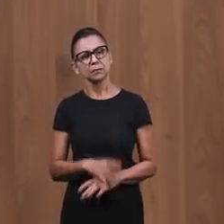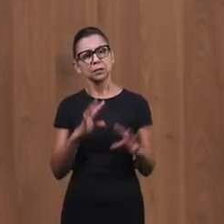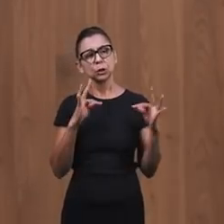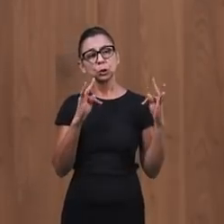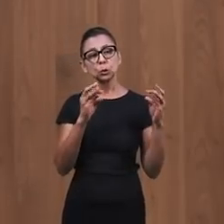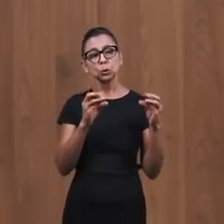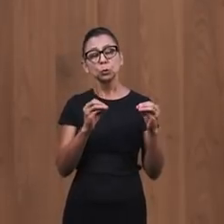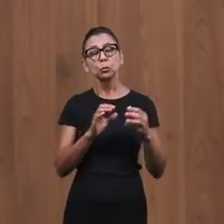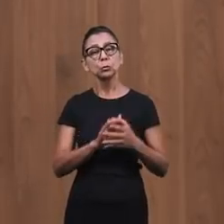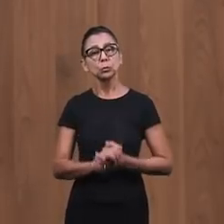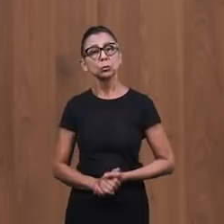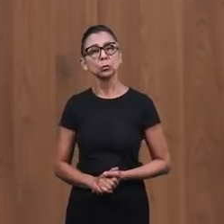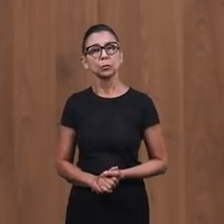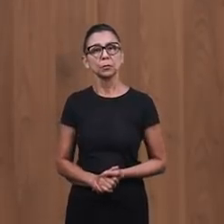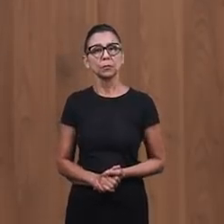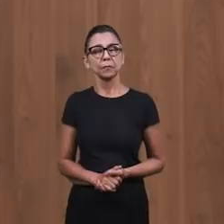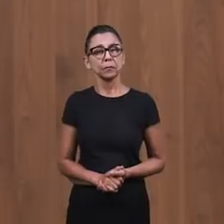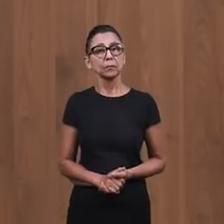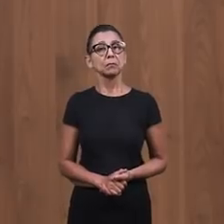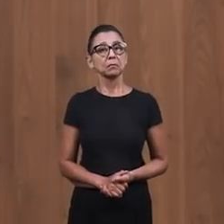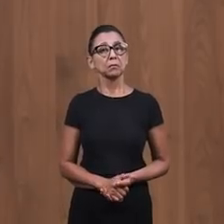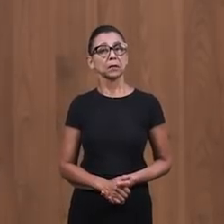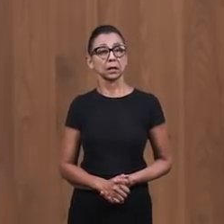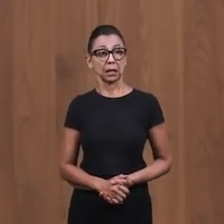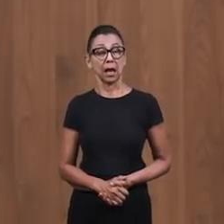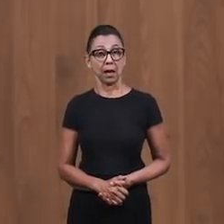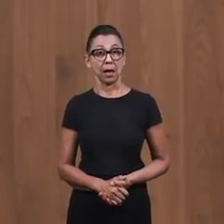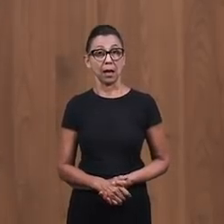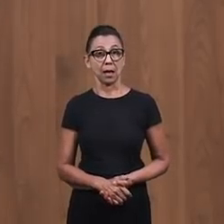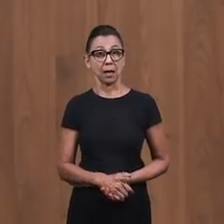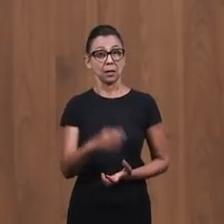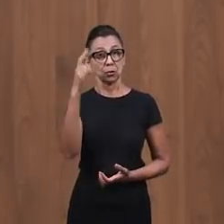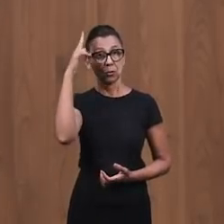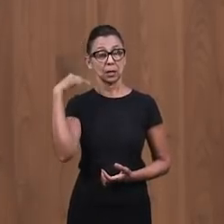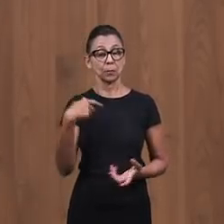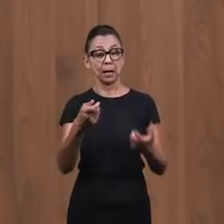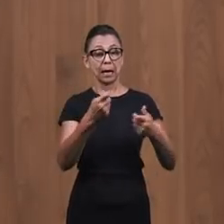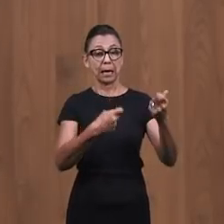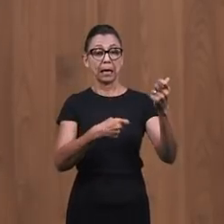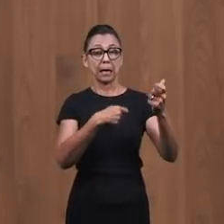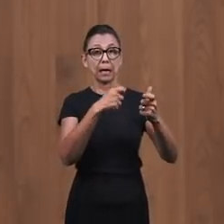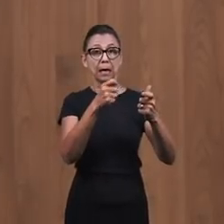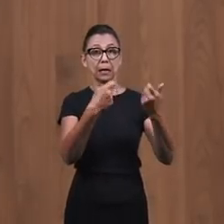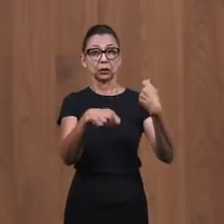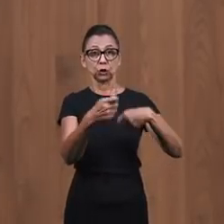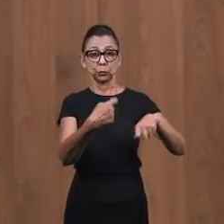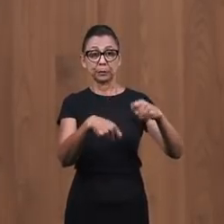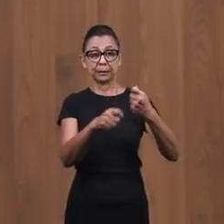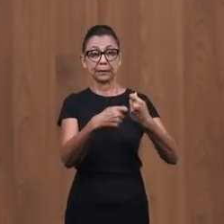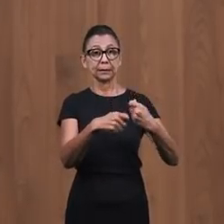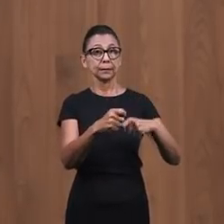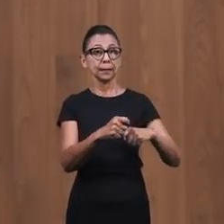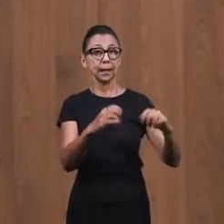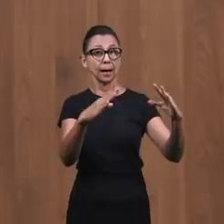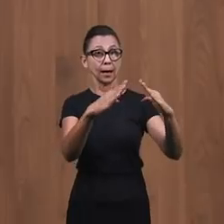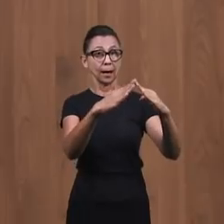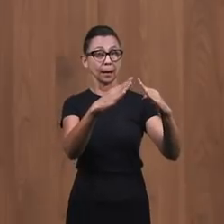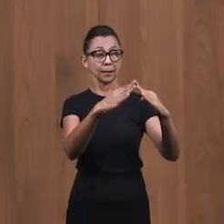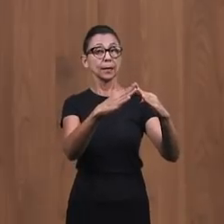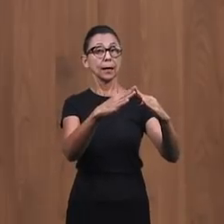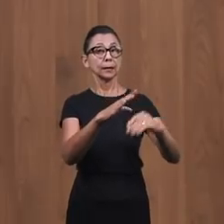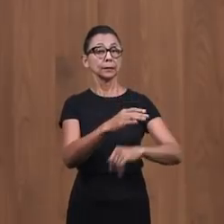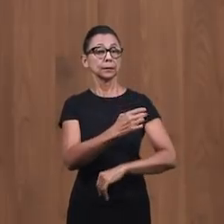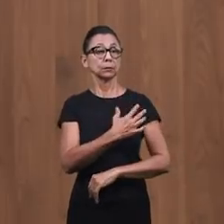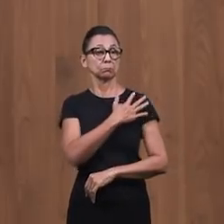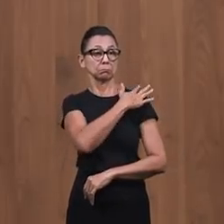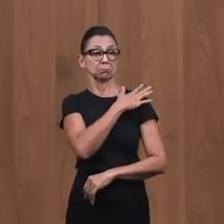que ele tinha na sua casa, porque ele confiou a José. José passou a ser administrador daquela casa, que era grande.